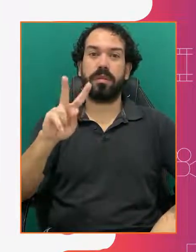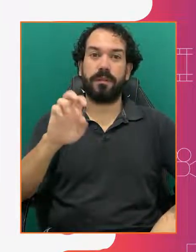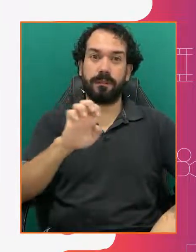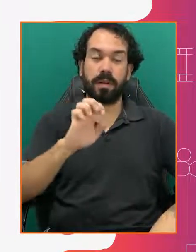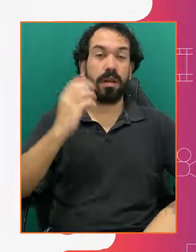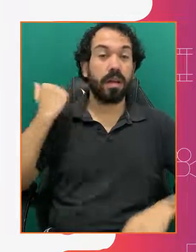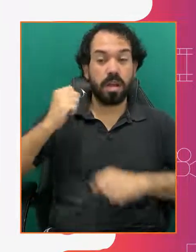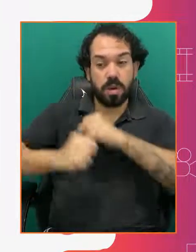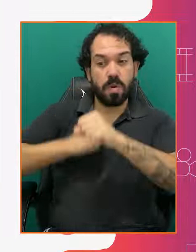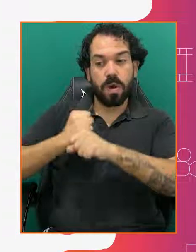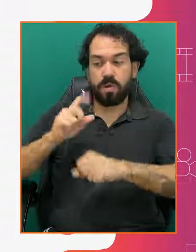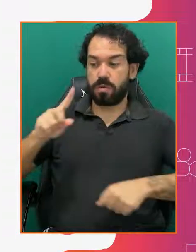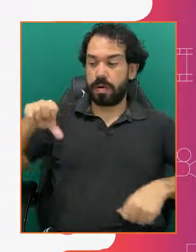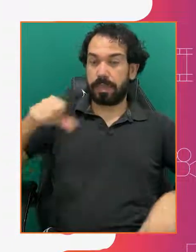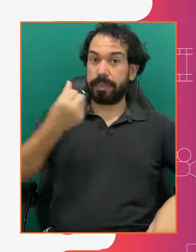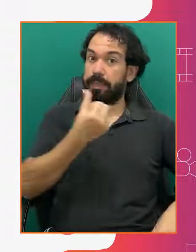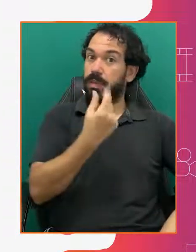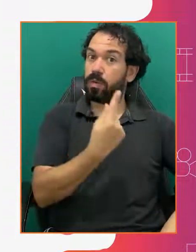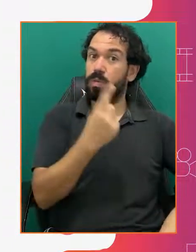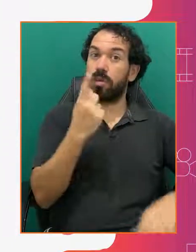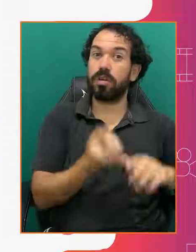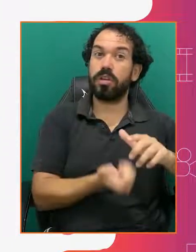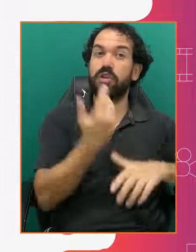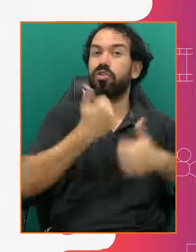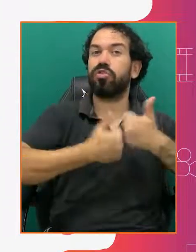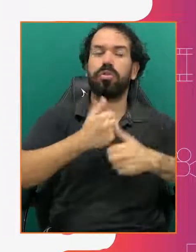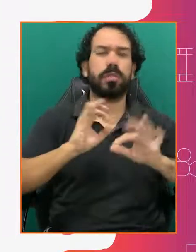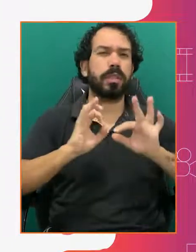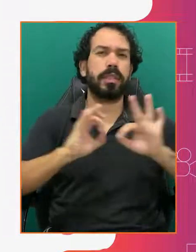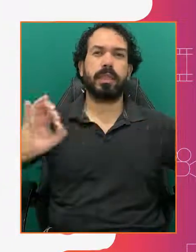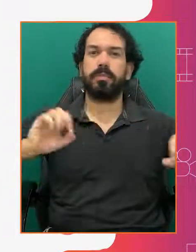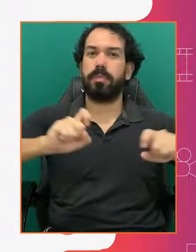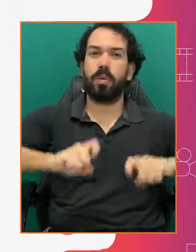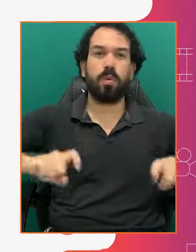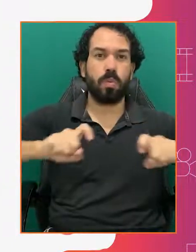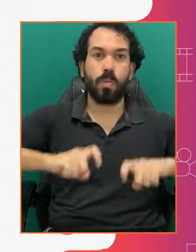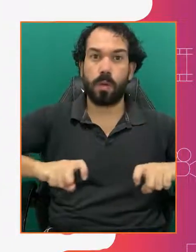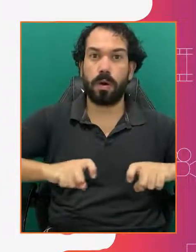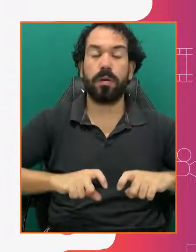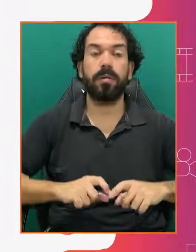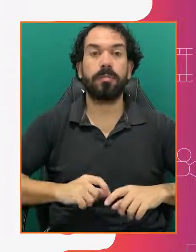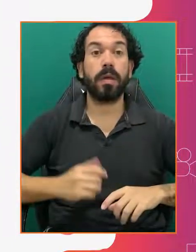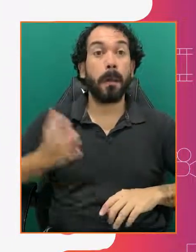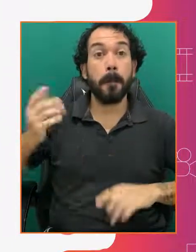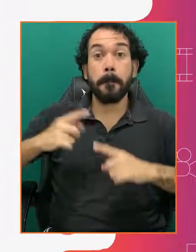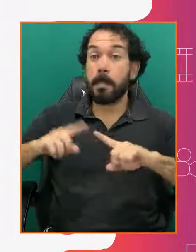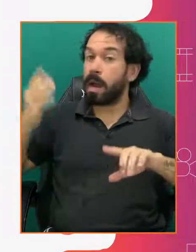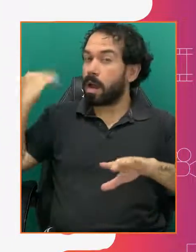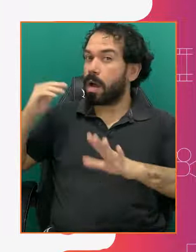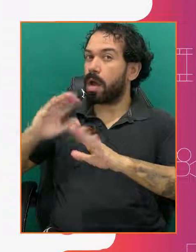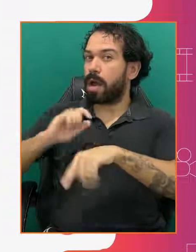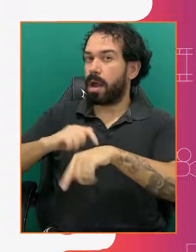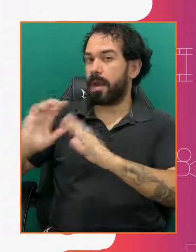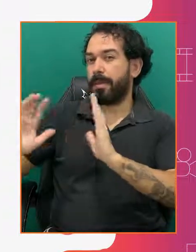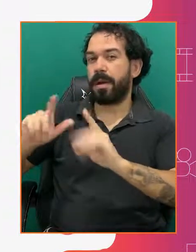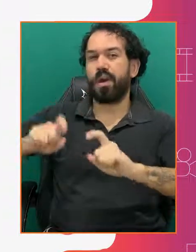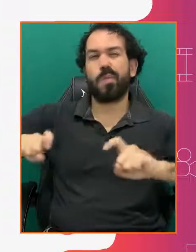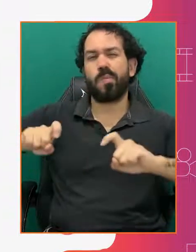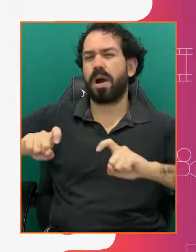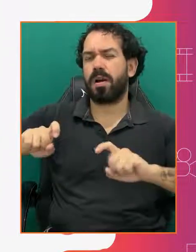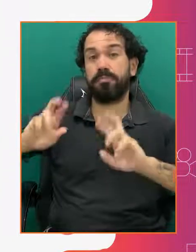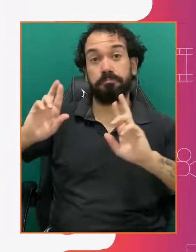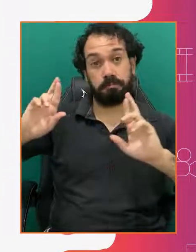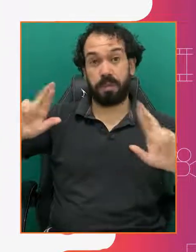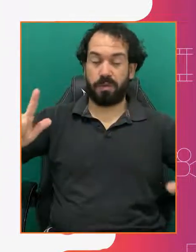que em 1961 desenvolveu um jogo simples para computador, que naquela época era um